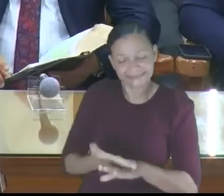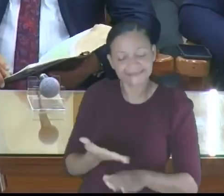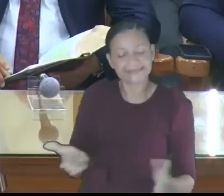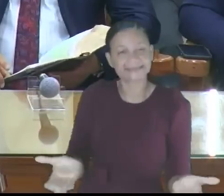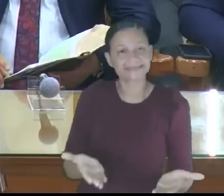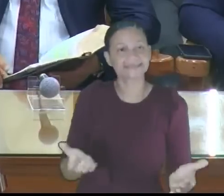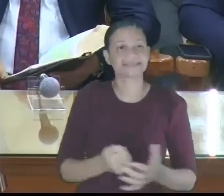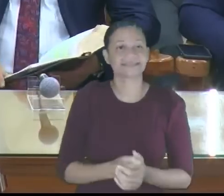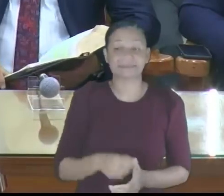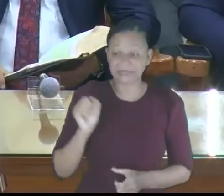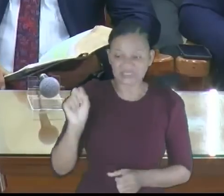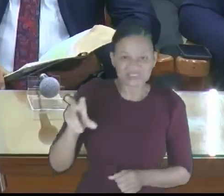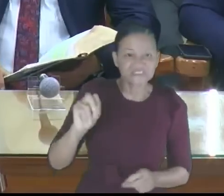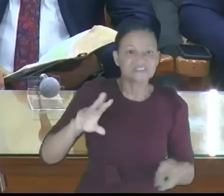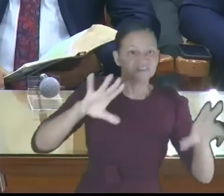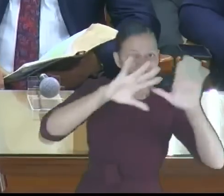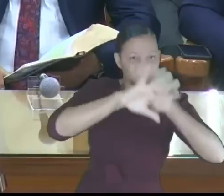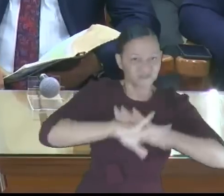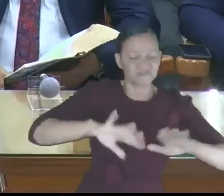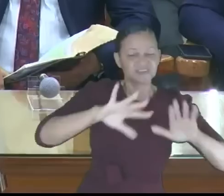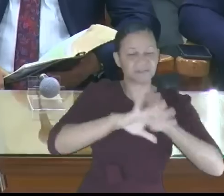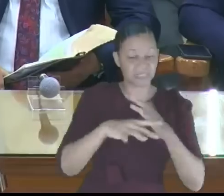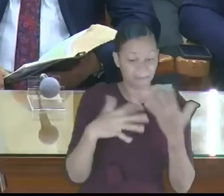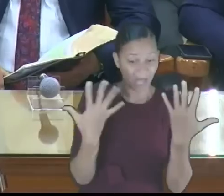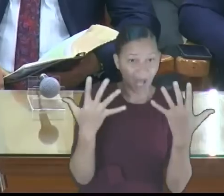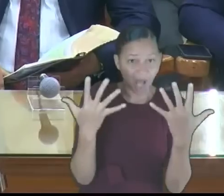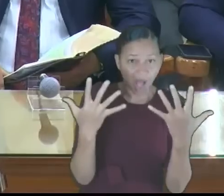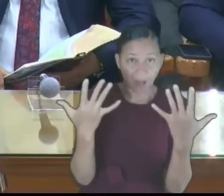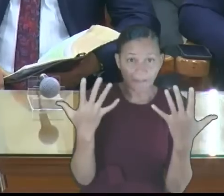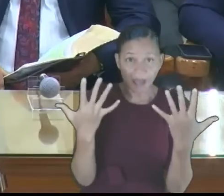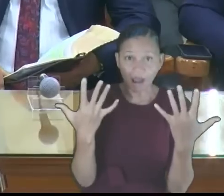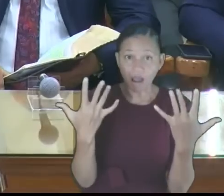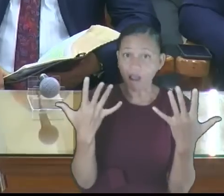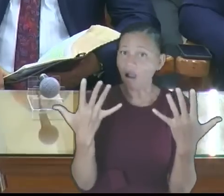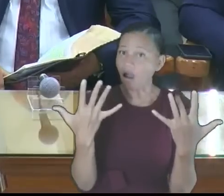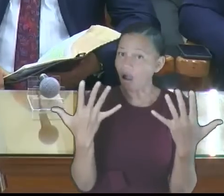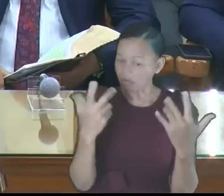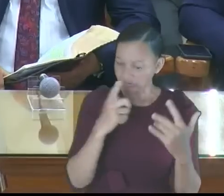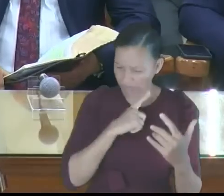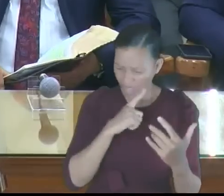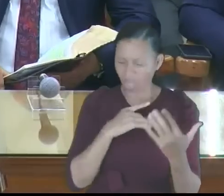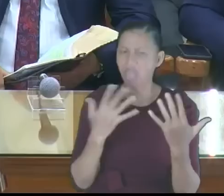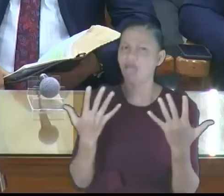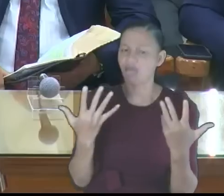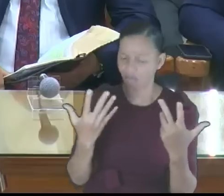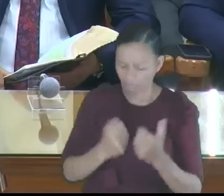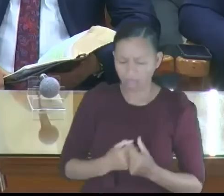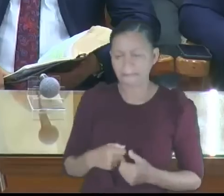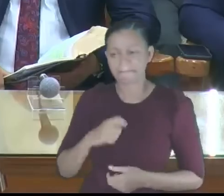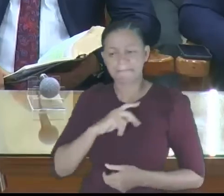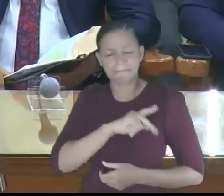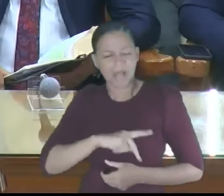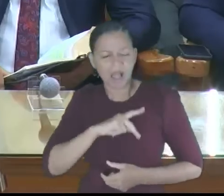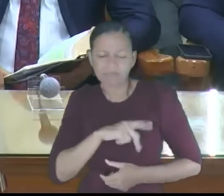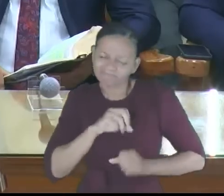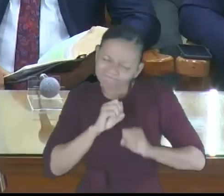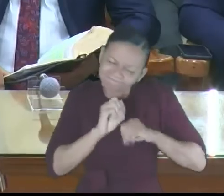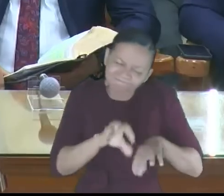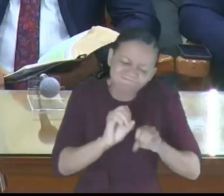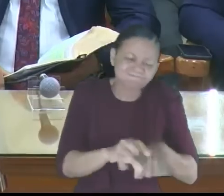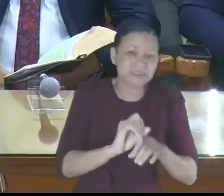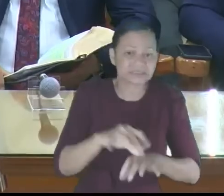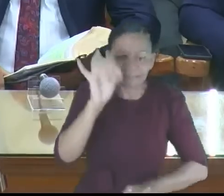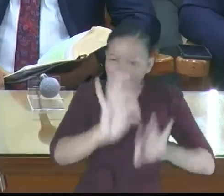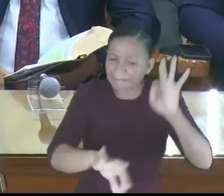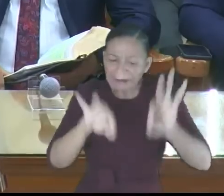Gente que envenena. Paulo pregou em Galácia, ganhou a igreja, fundou a igreja. A Bíblia diz que eles receberam o Espírito